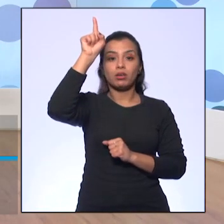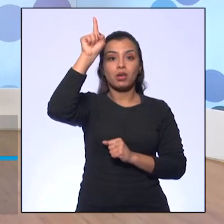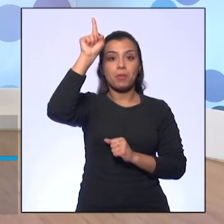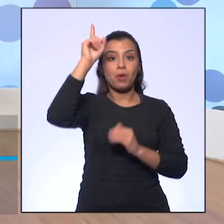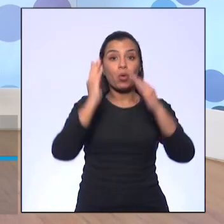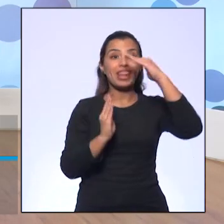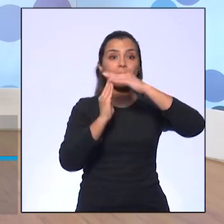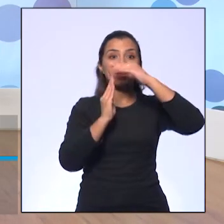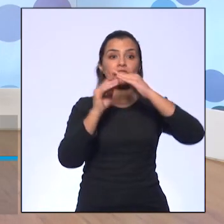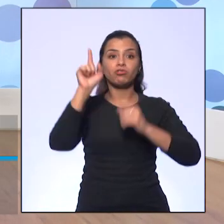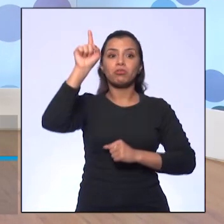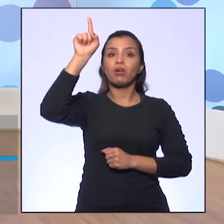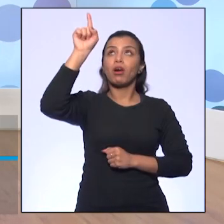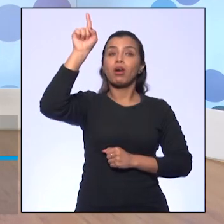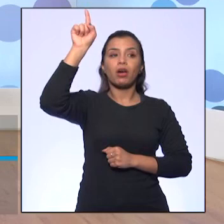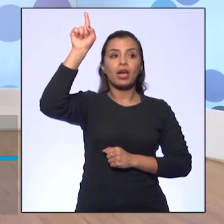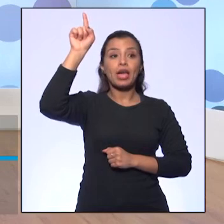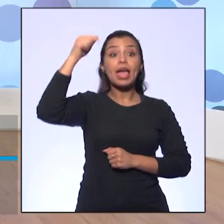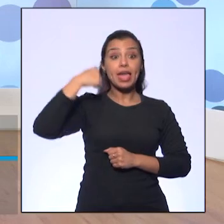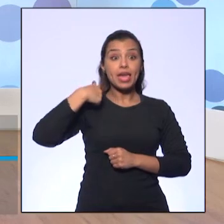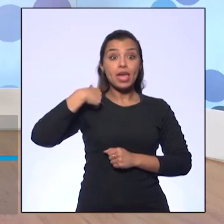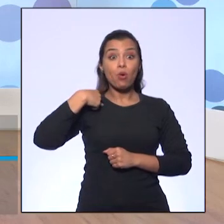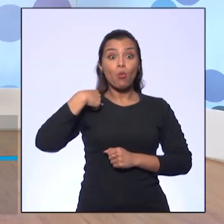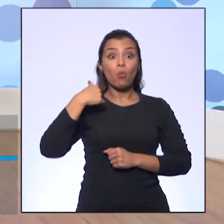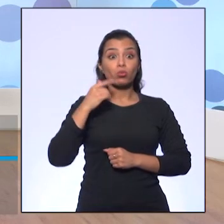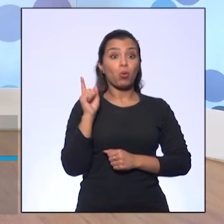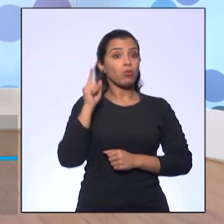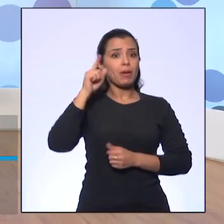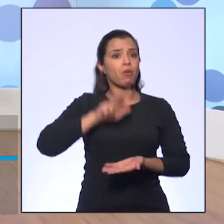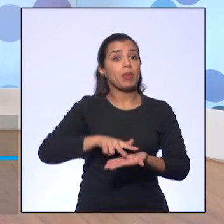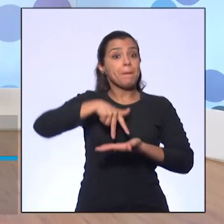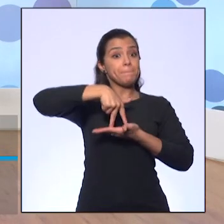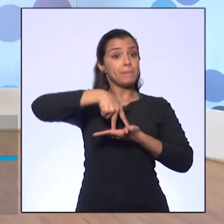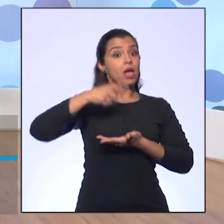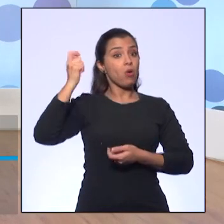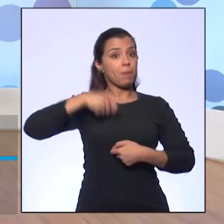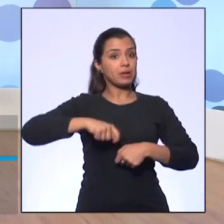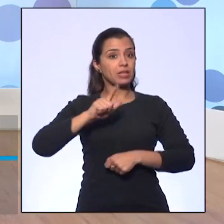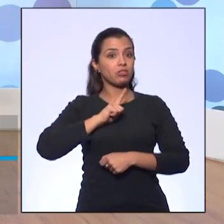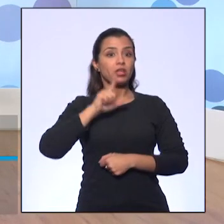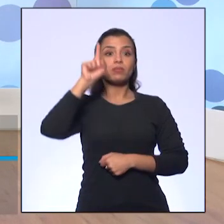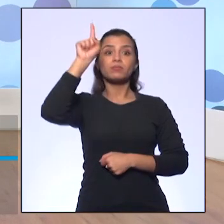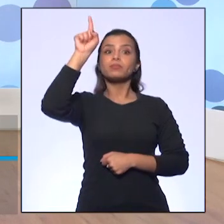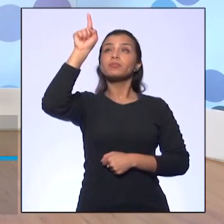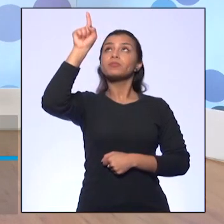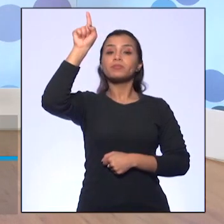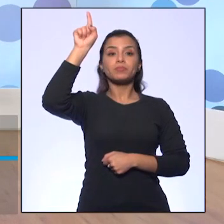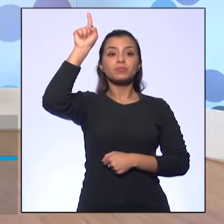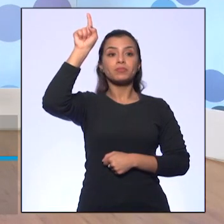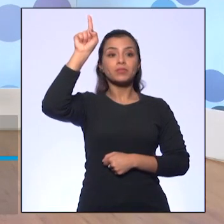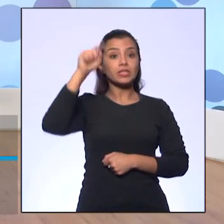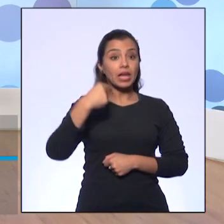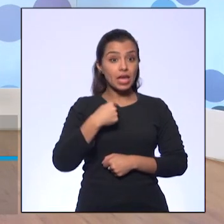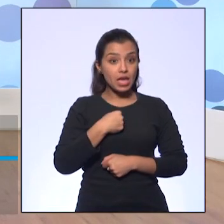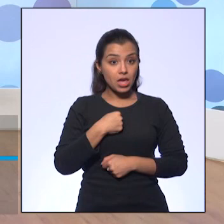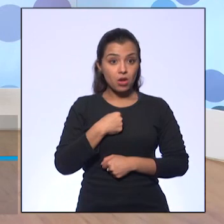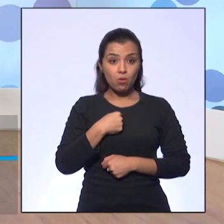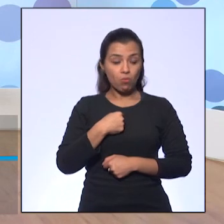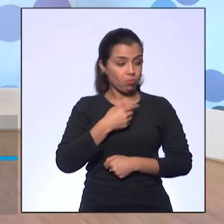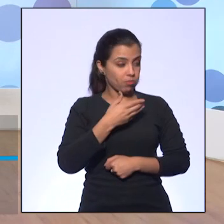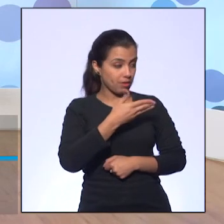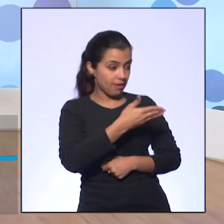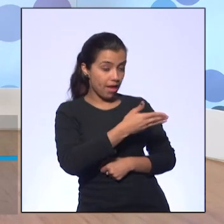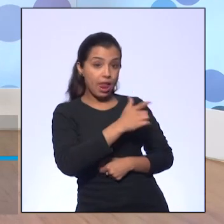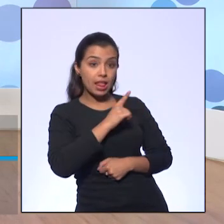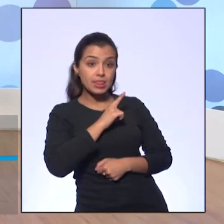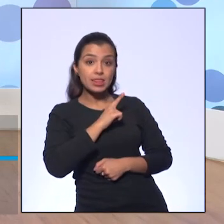chegar. Então, eu em pé consigo chegar aqui. Aqui. Eu e ela temos o mesmo direito de chegarmos aqui. Então, o